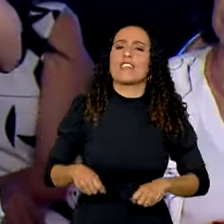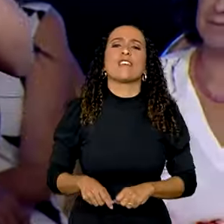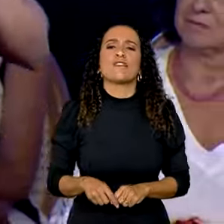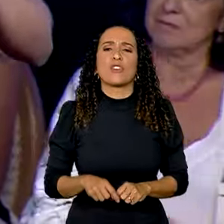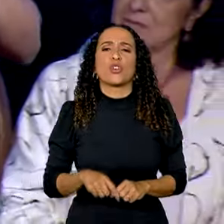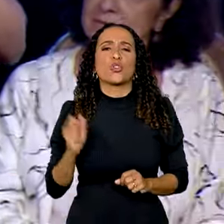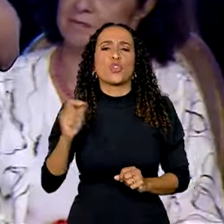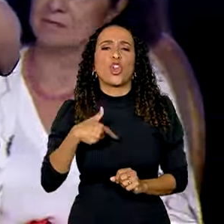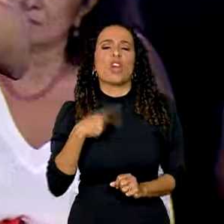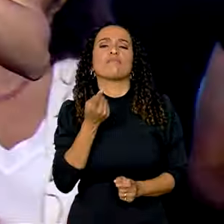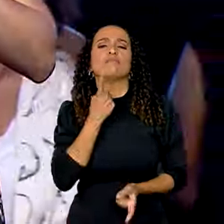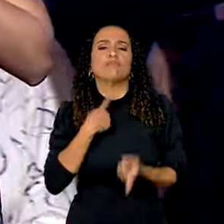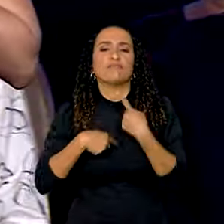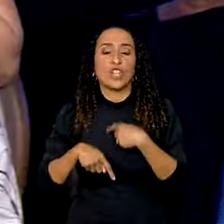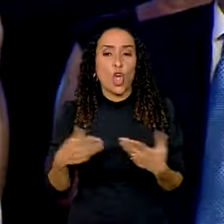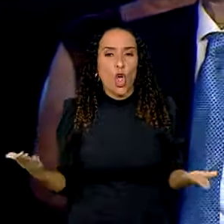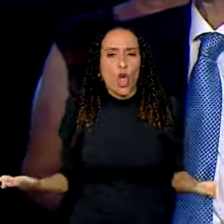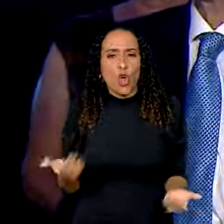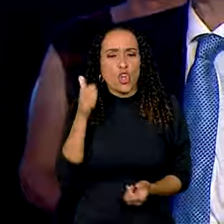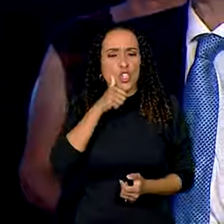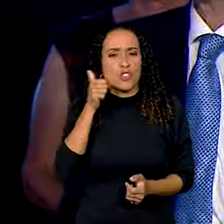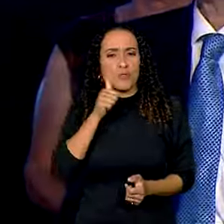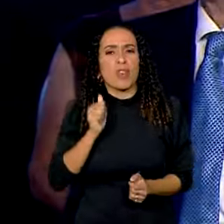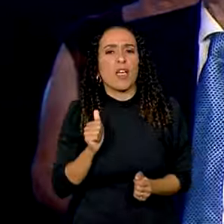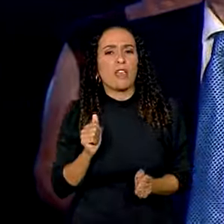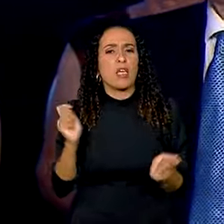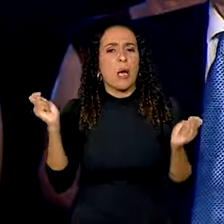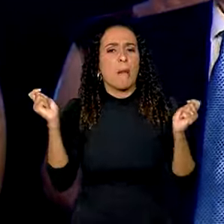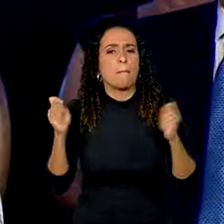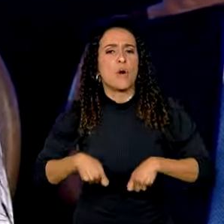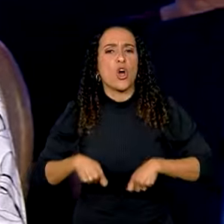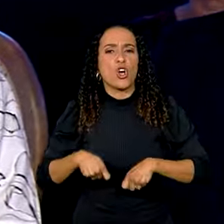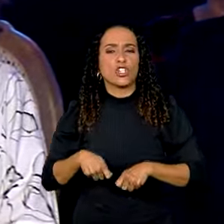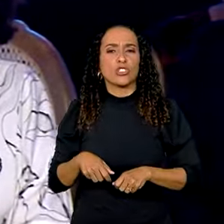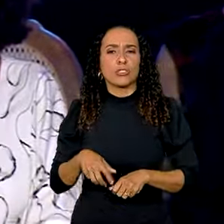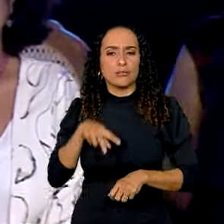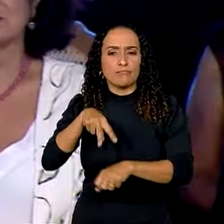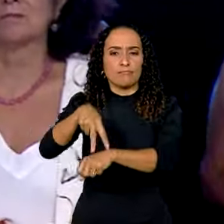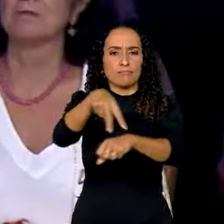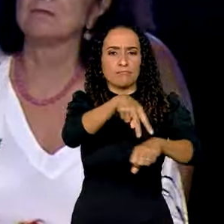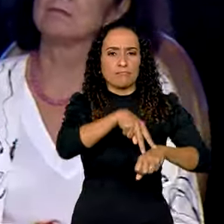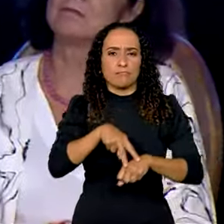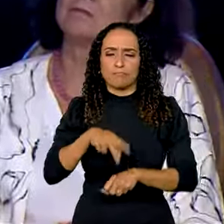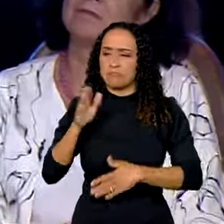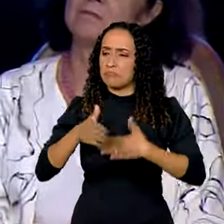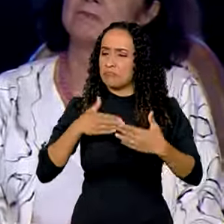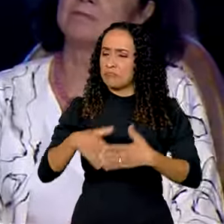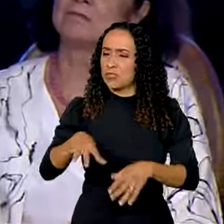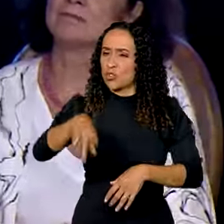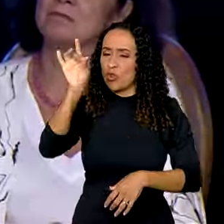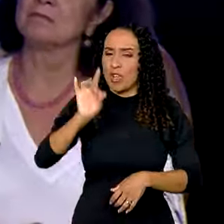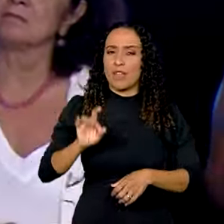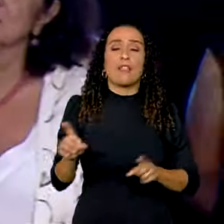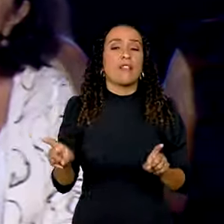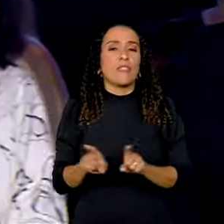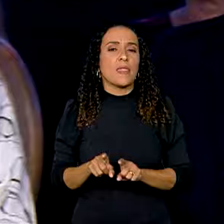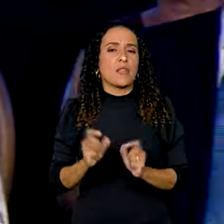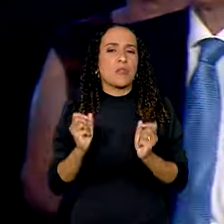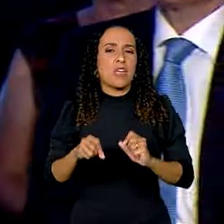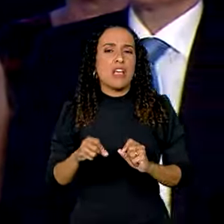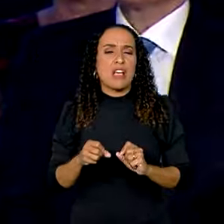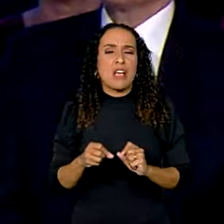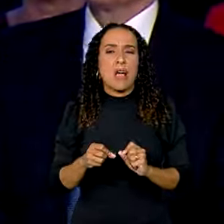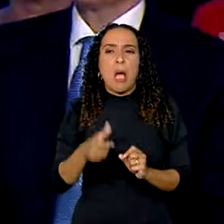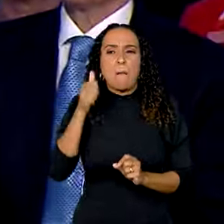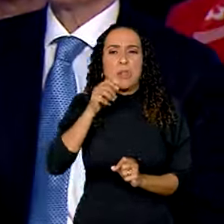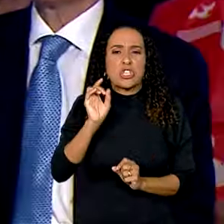que nós queremos. Hoje as mulheres, elas podem estar onde elas quiserem. Veio acabar com aquilo que dizer que mulher só